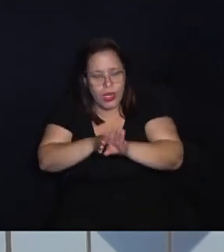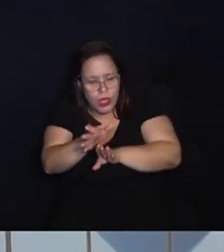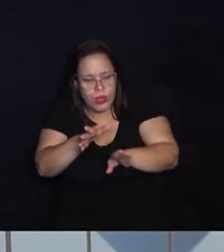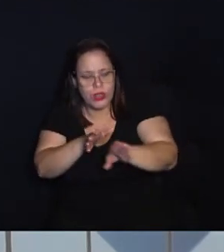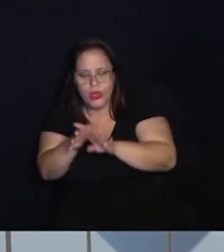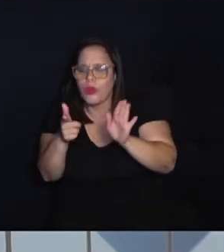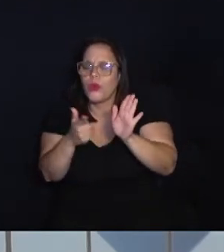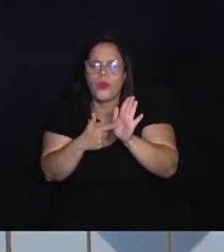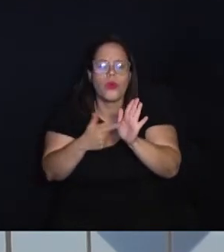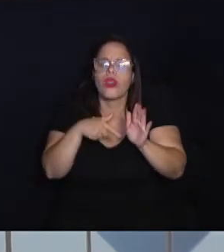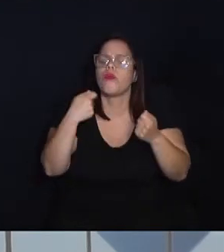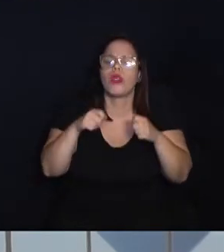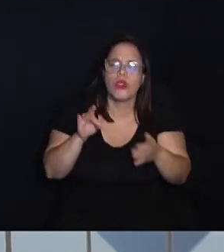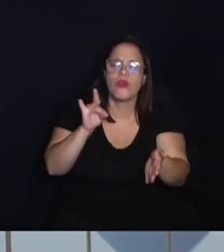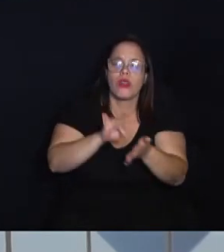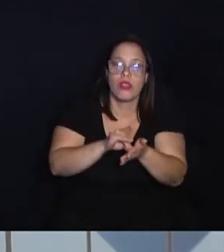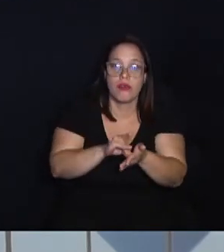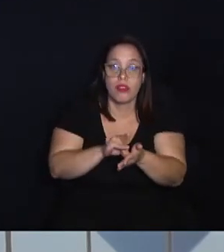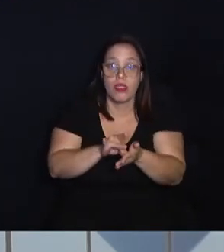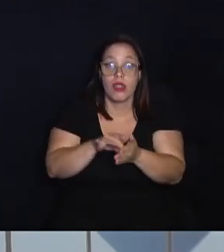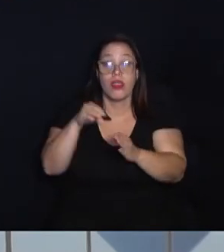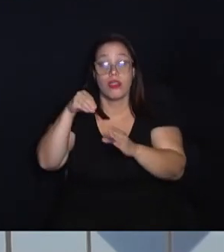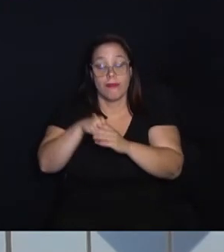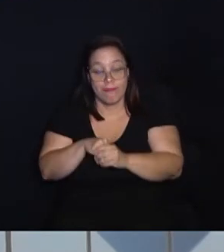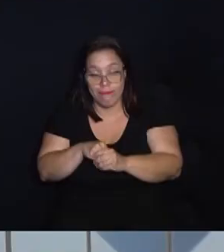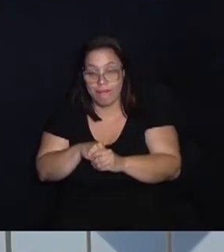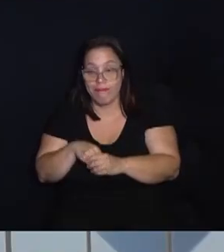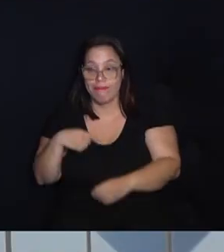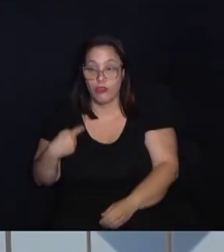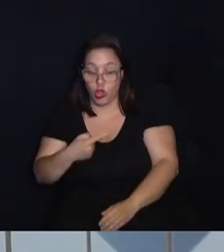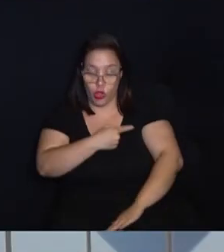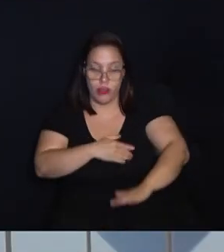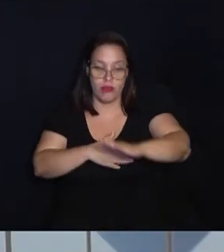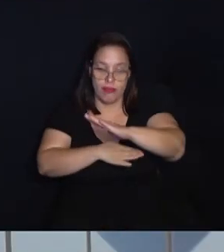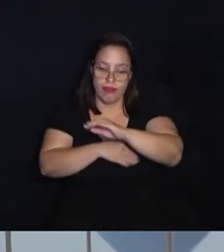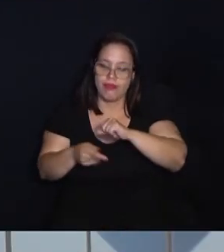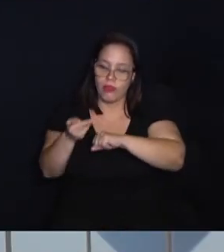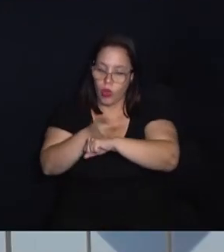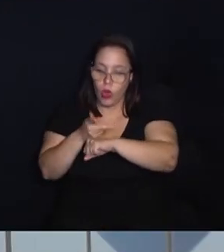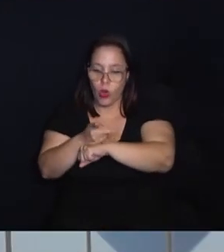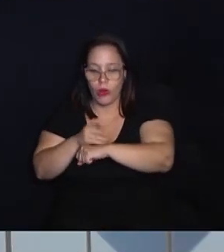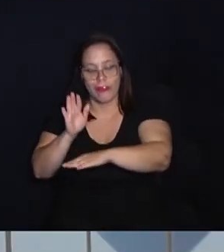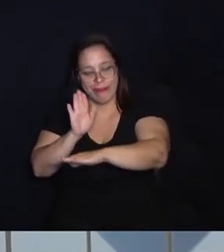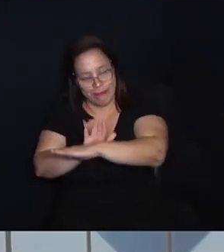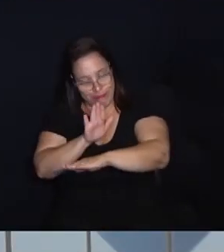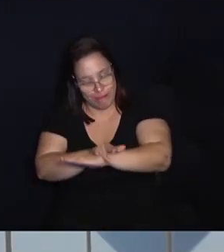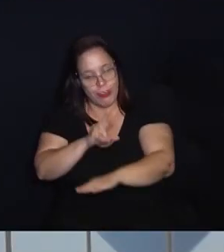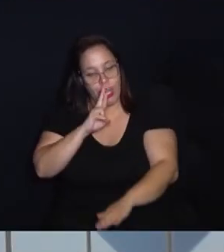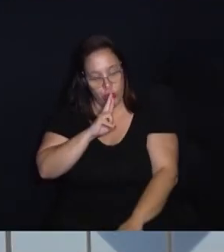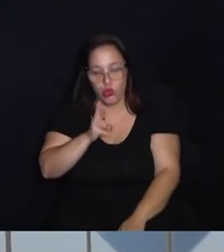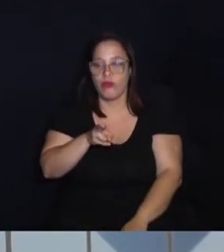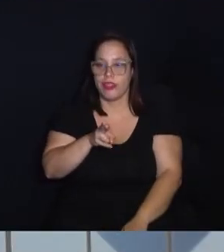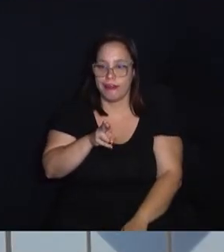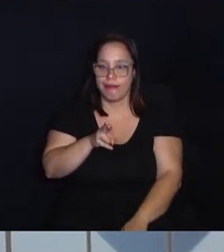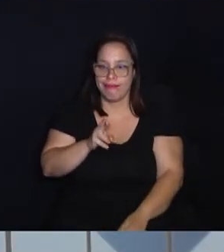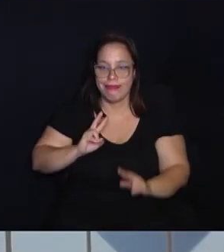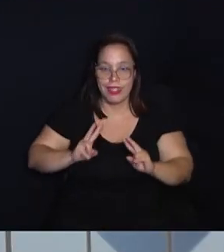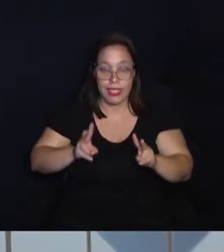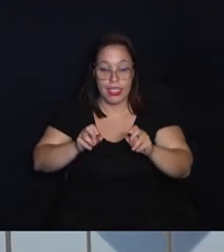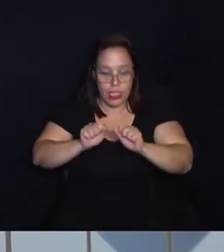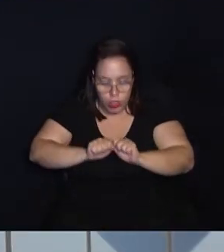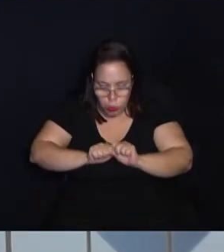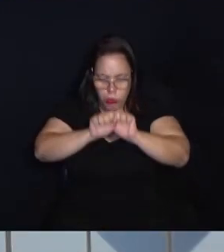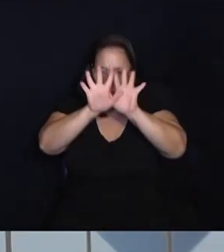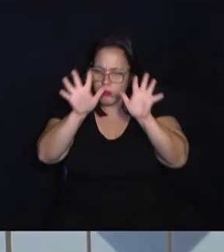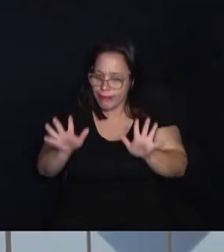as necessidades e dentro daquilo que é a competência da Câmara, a gente vai estar procurando ajudar a resolver. Sempre com muita